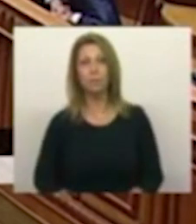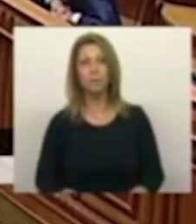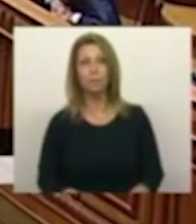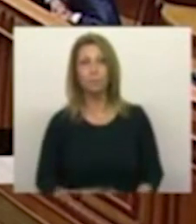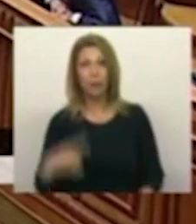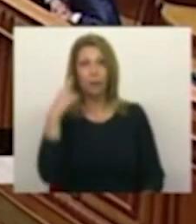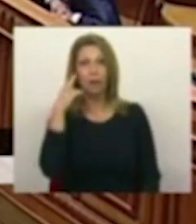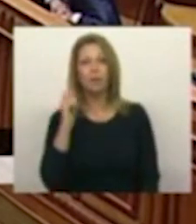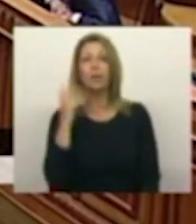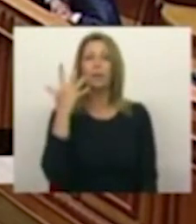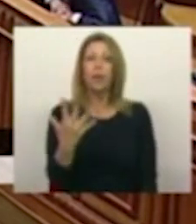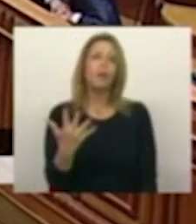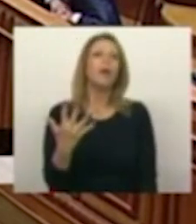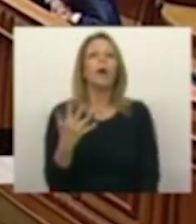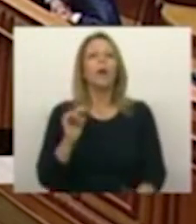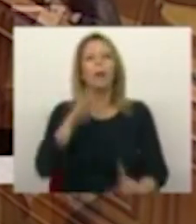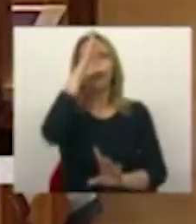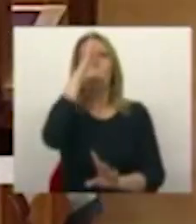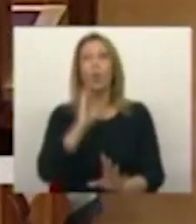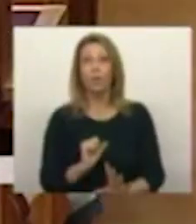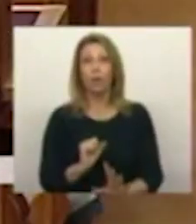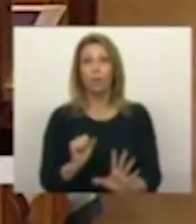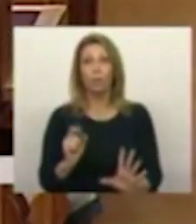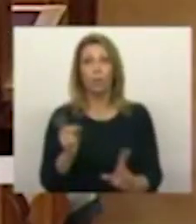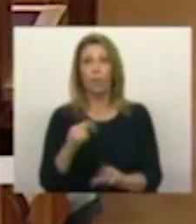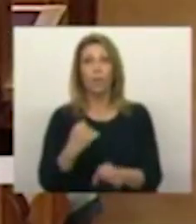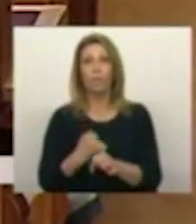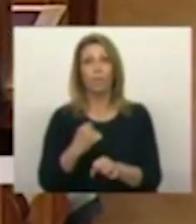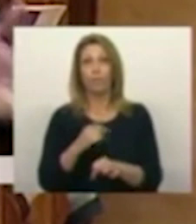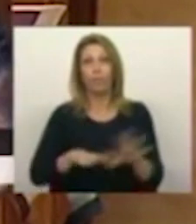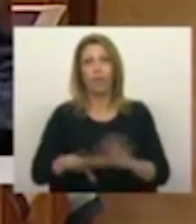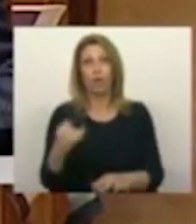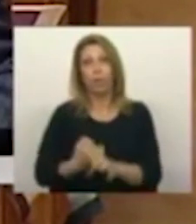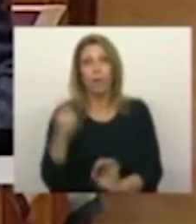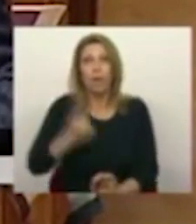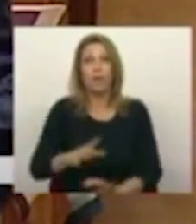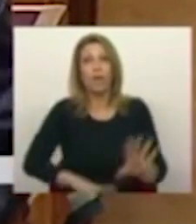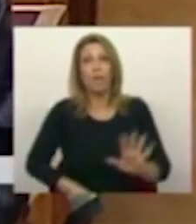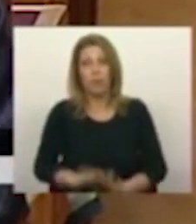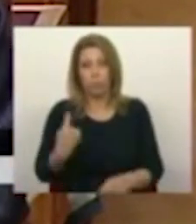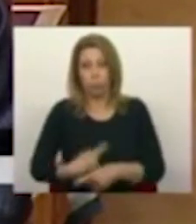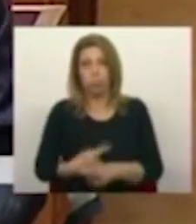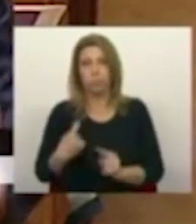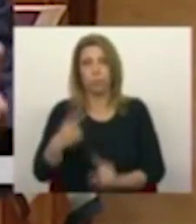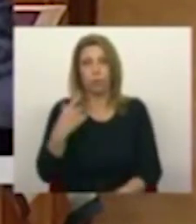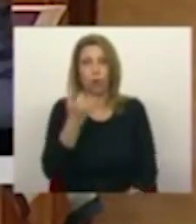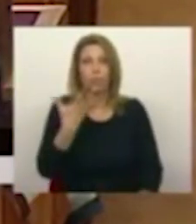Ao fim de 5 anos, este governo não fez o trabalho que tinha que fazer. Nomeadamente, entregou em